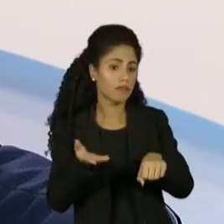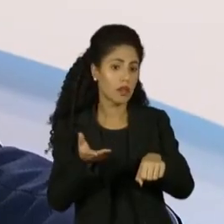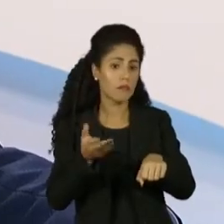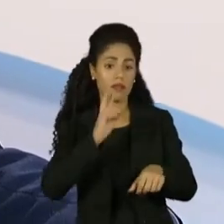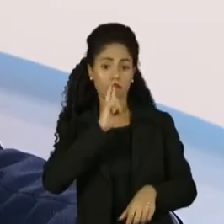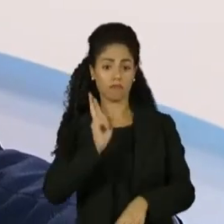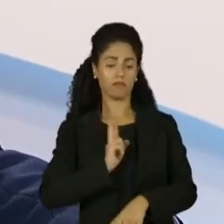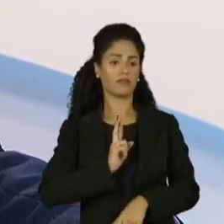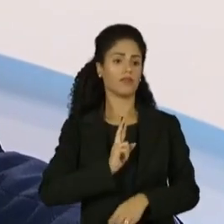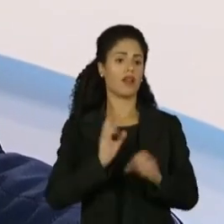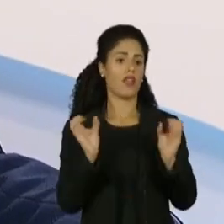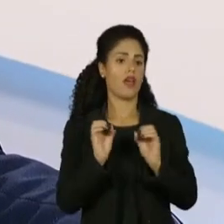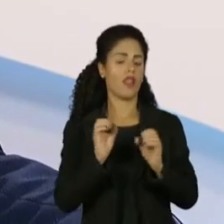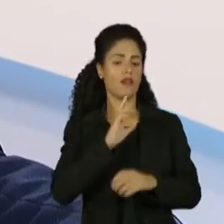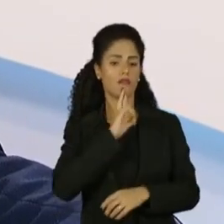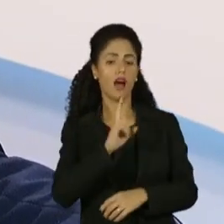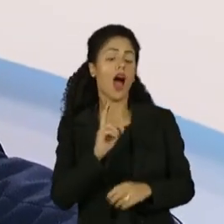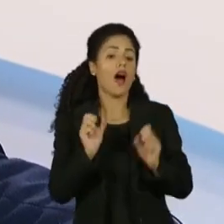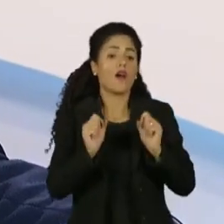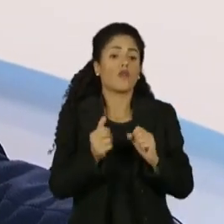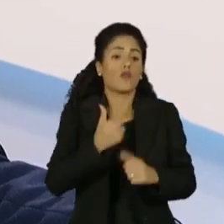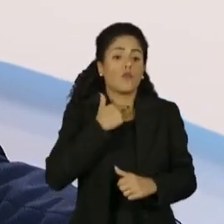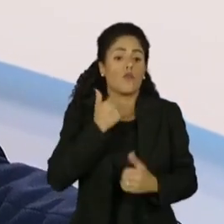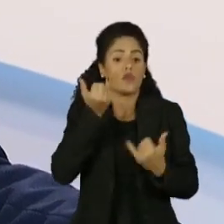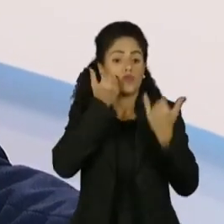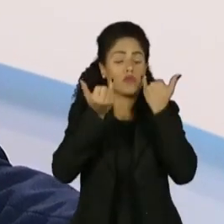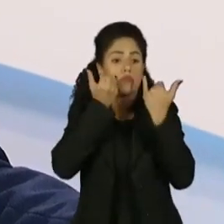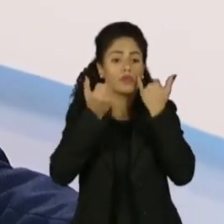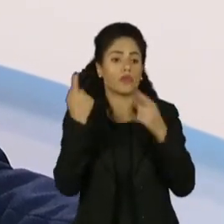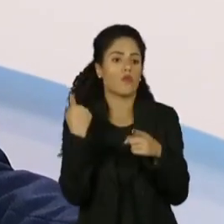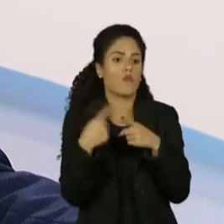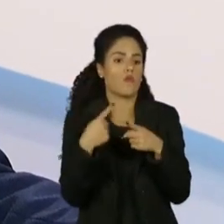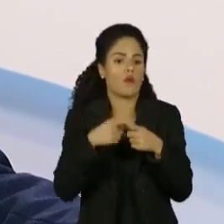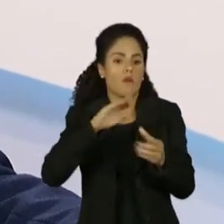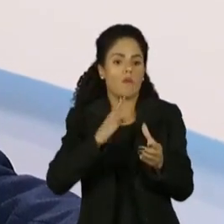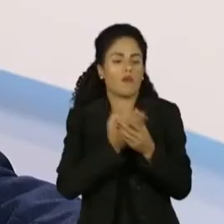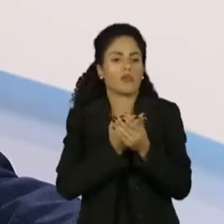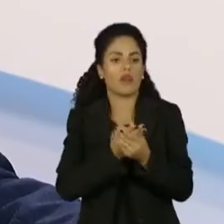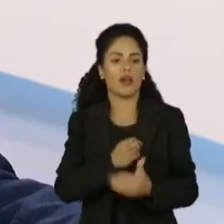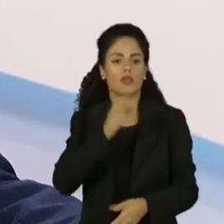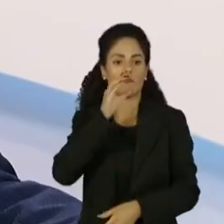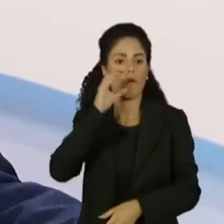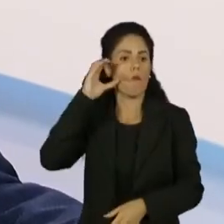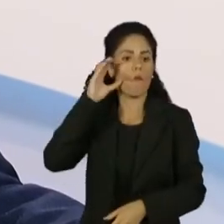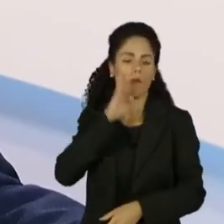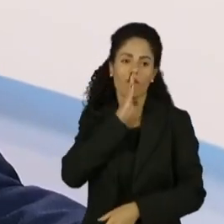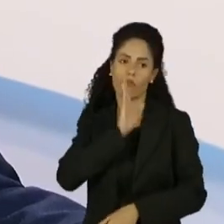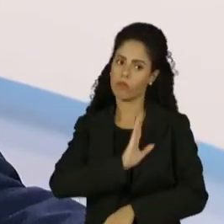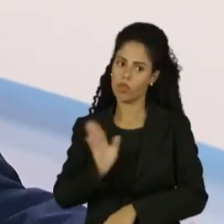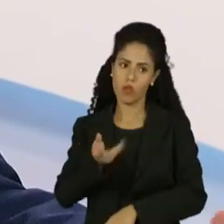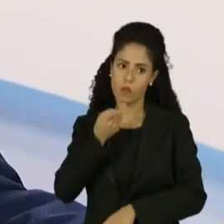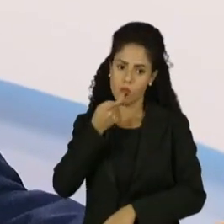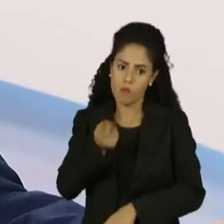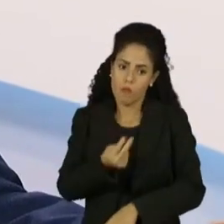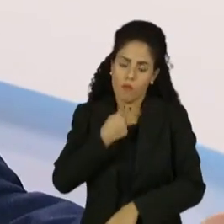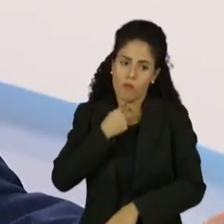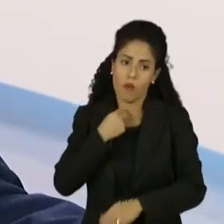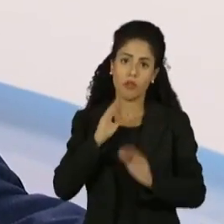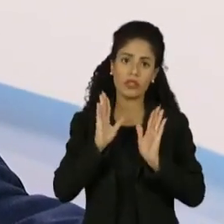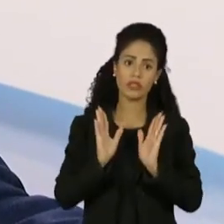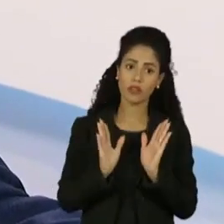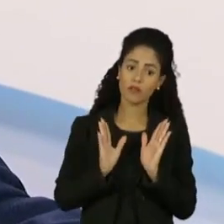não informaram ao Senado. Disseram que não podiam informar porque havia um processo judicial correndo. Então, há um